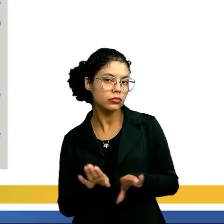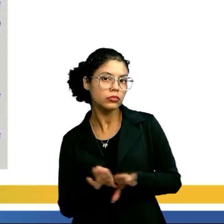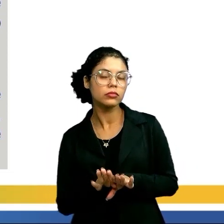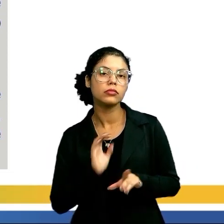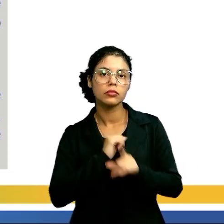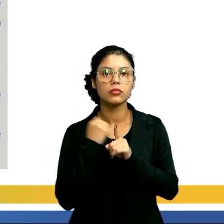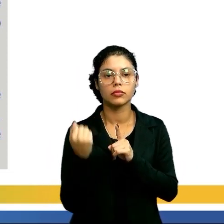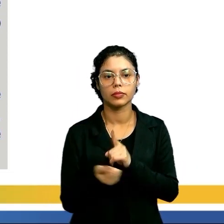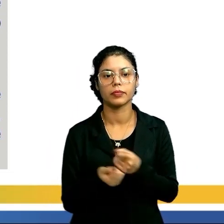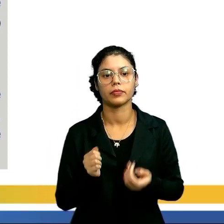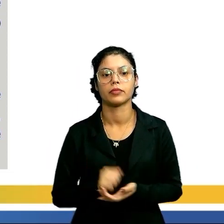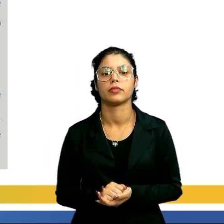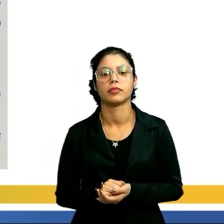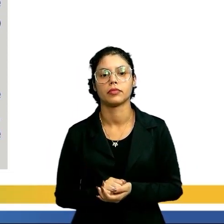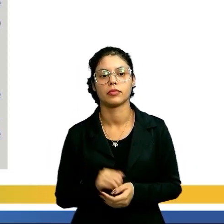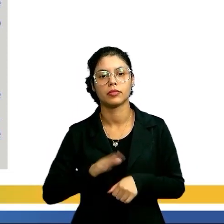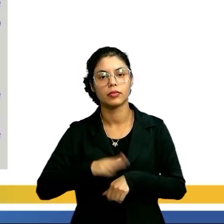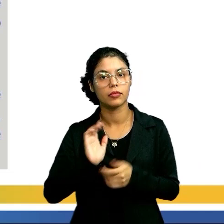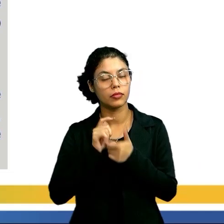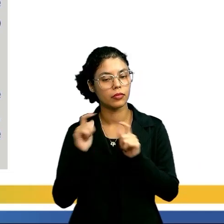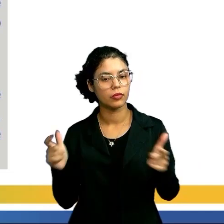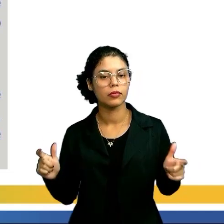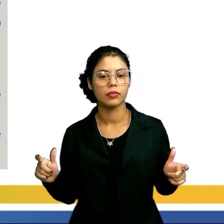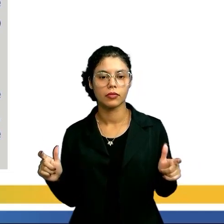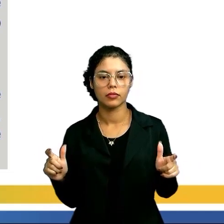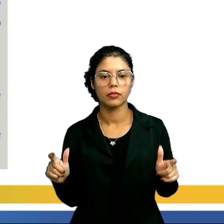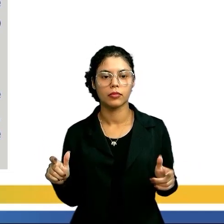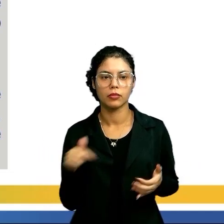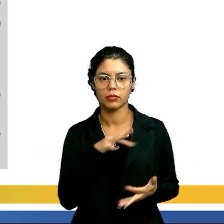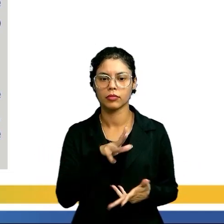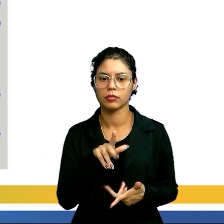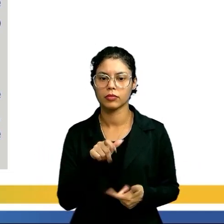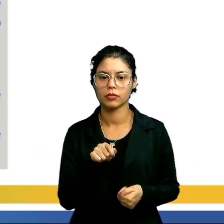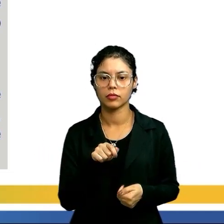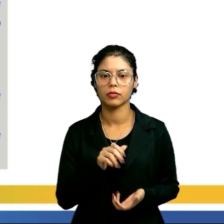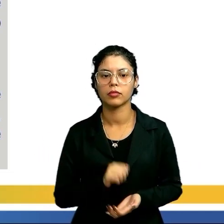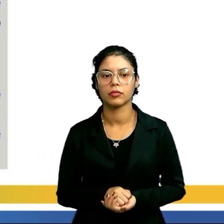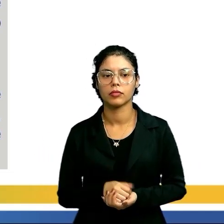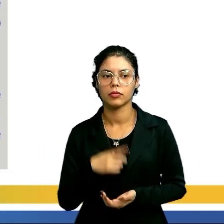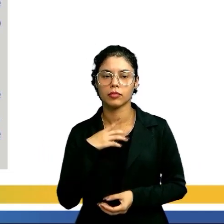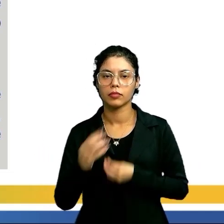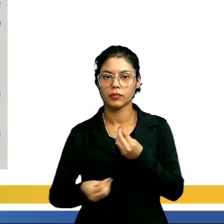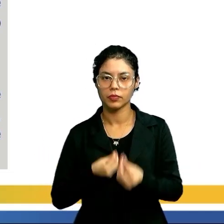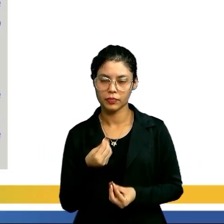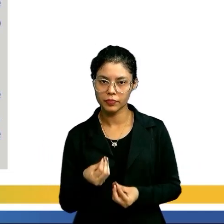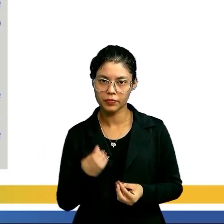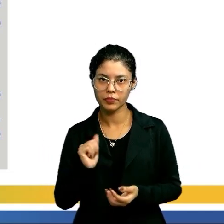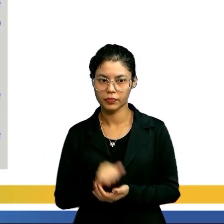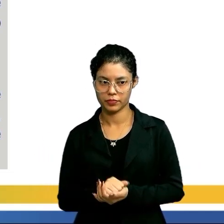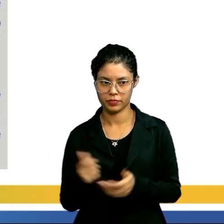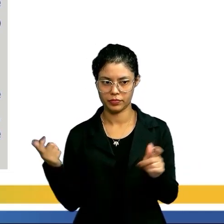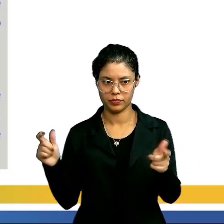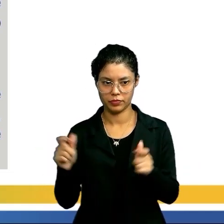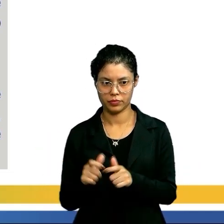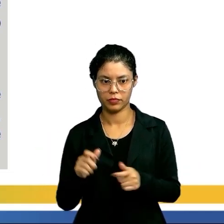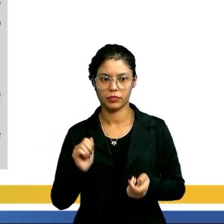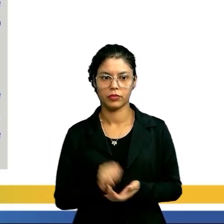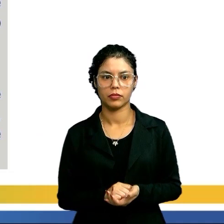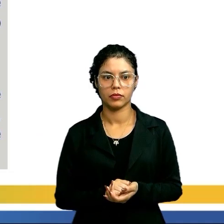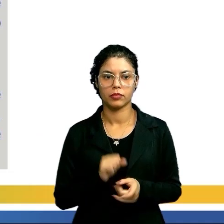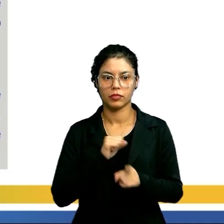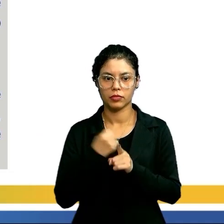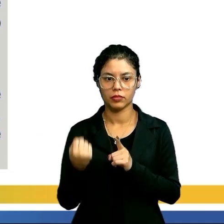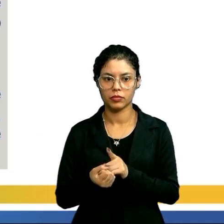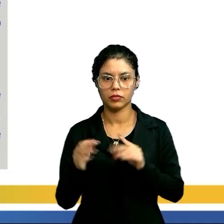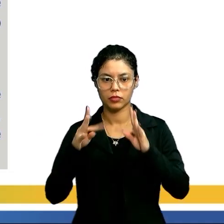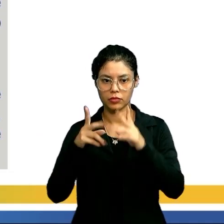na sociedade mais ampla, então a nível mundial. Então temos a formação de uma minoria